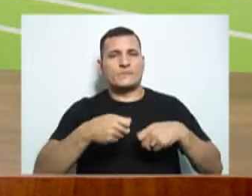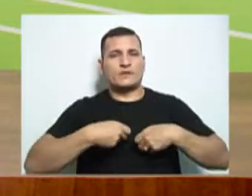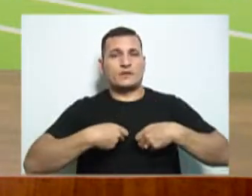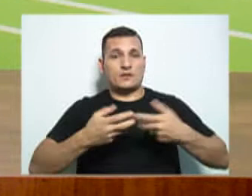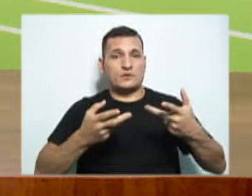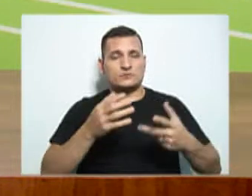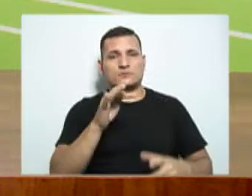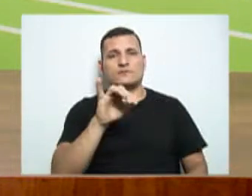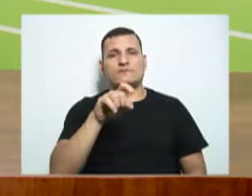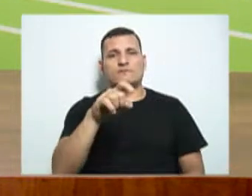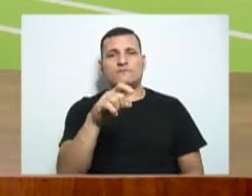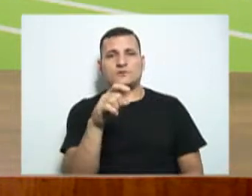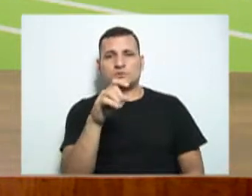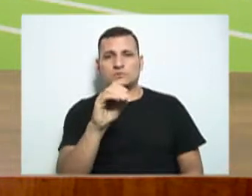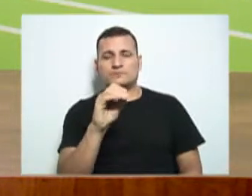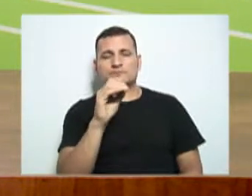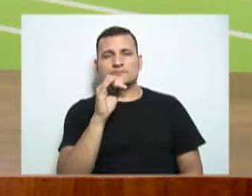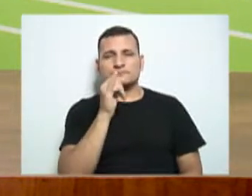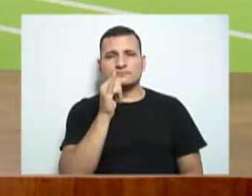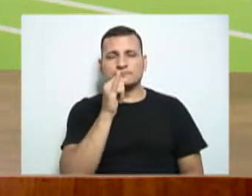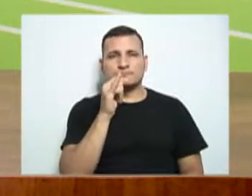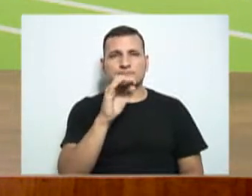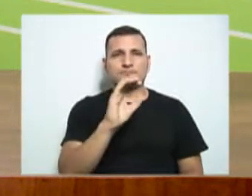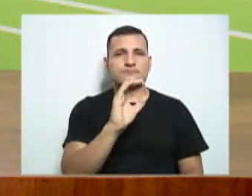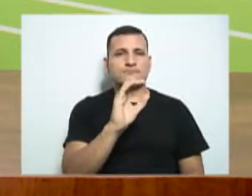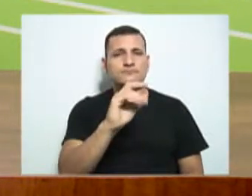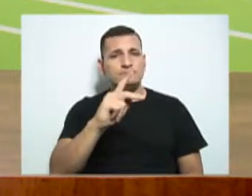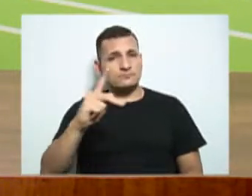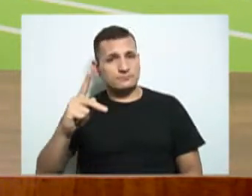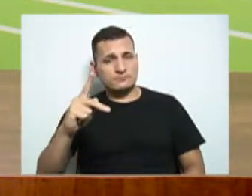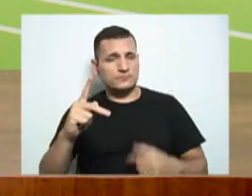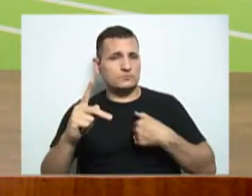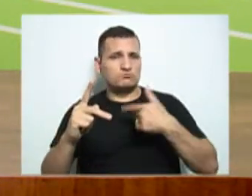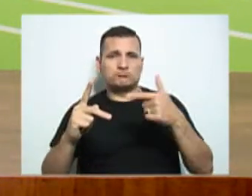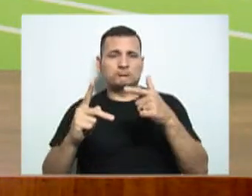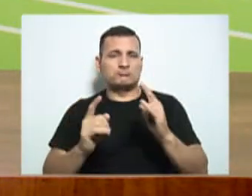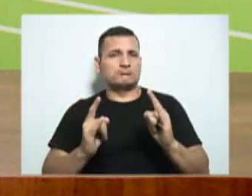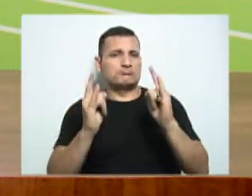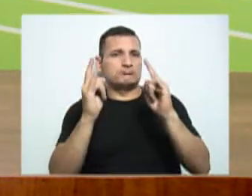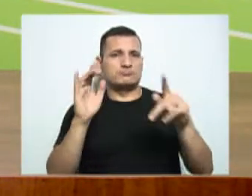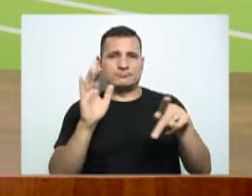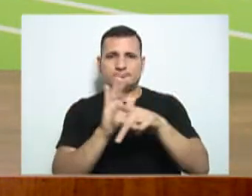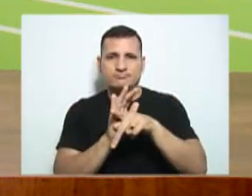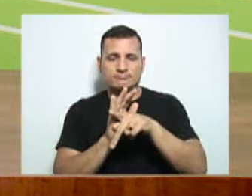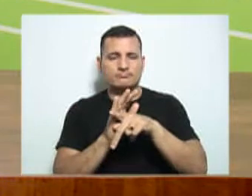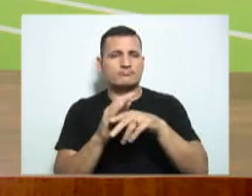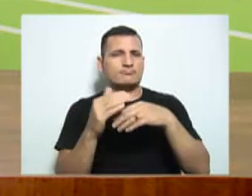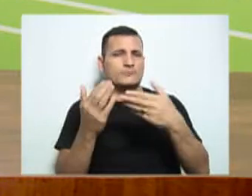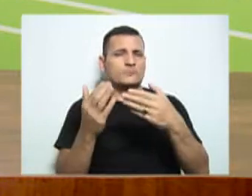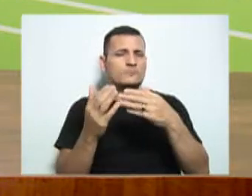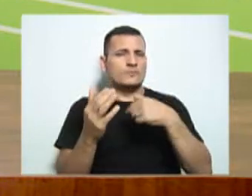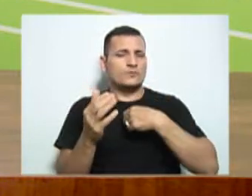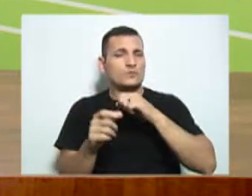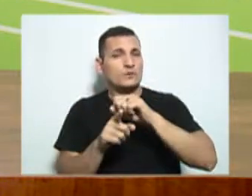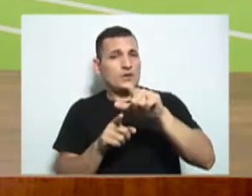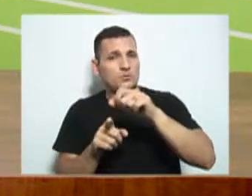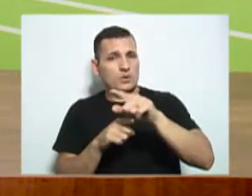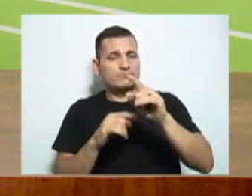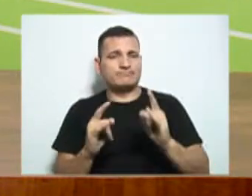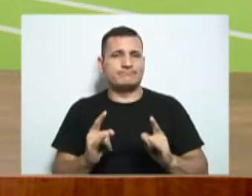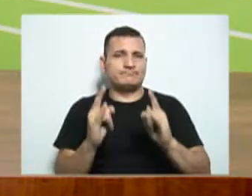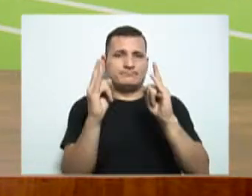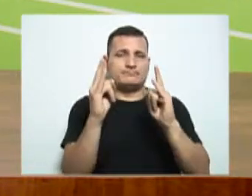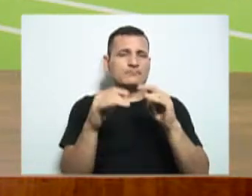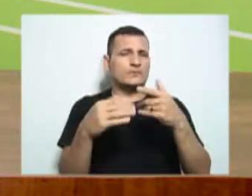lá. A minha cooperativa, eu não tenho prédio próprio, eu aluguei. Então, para me produzir